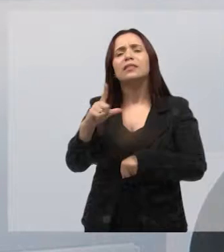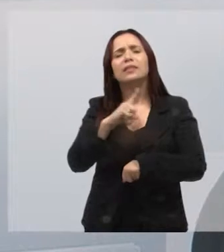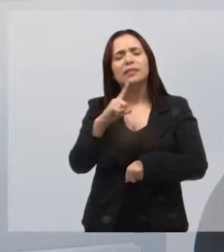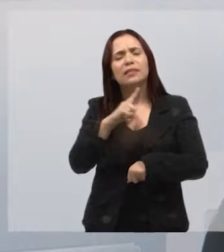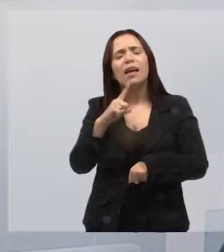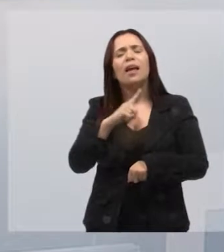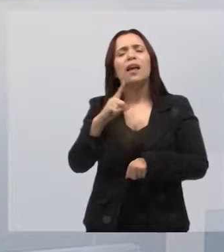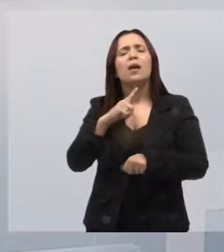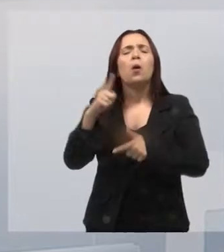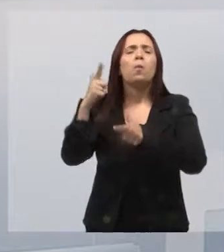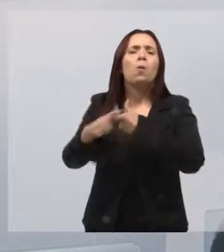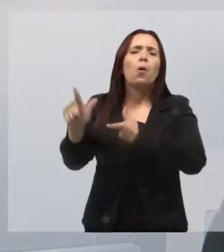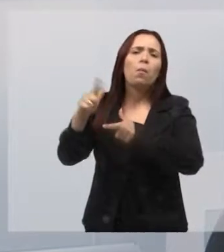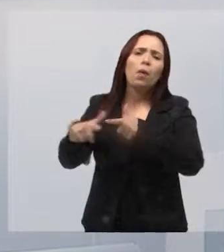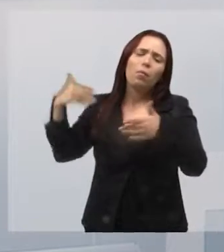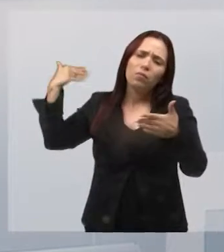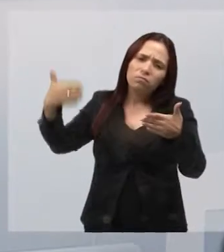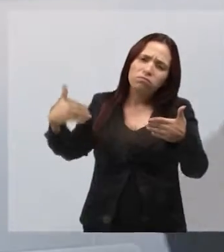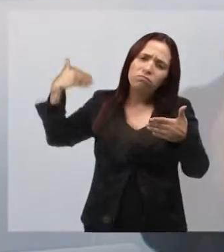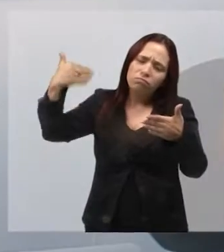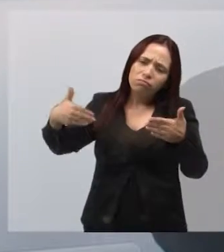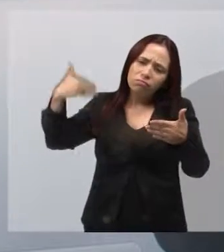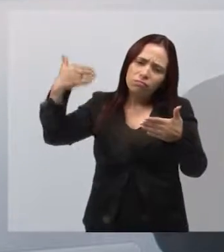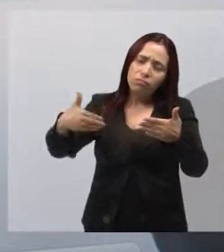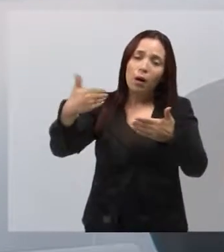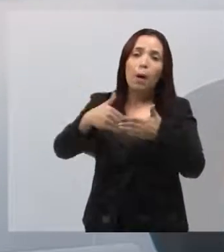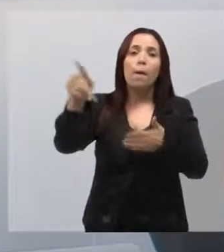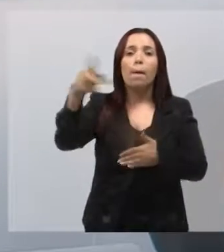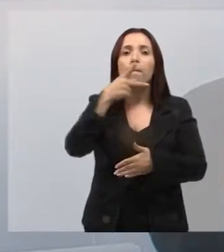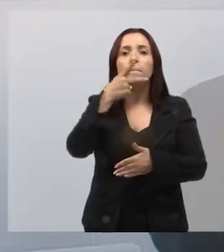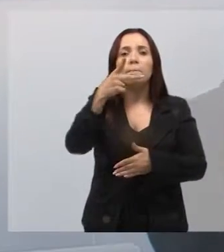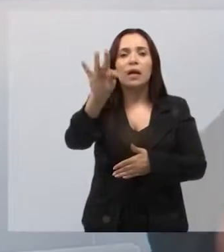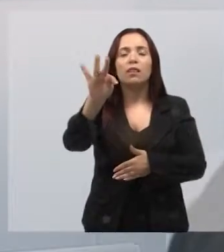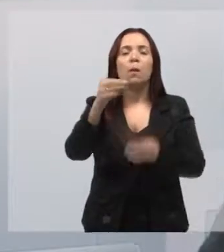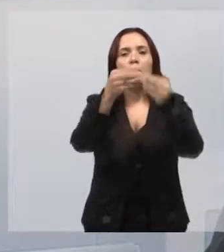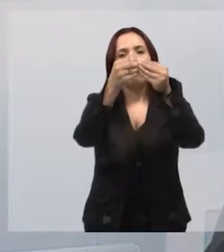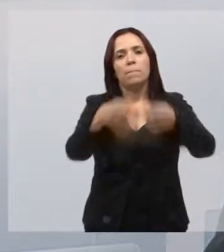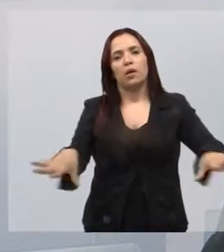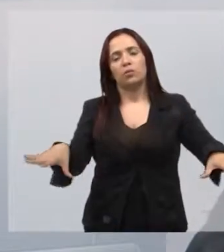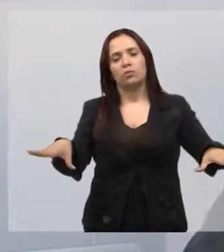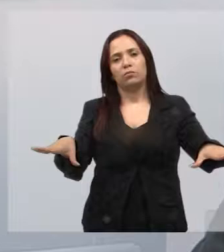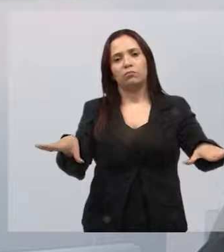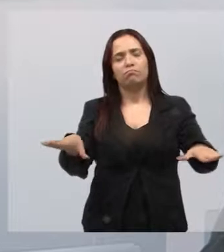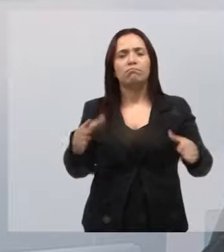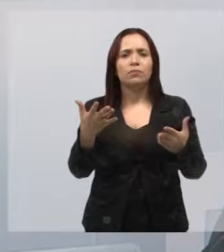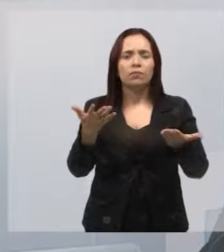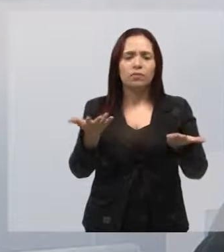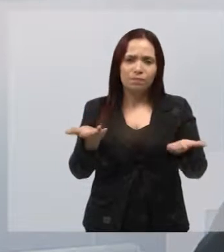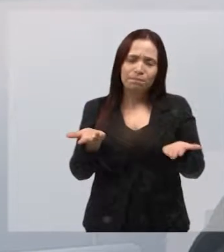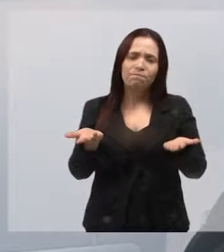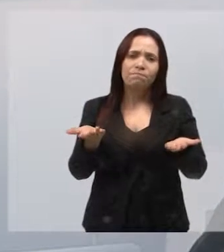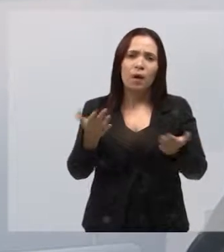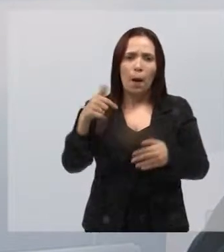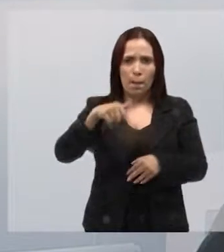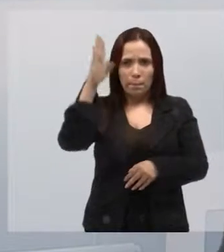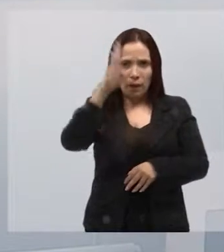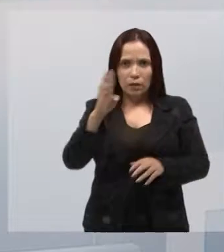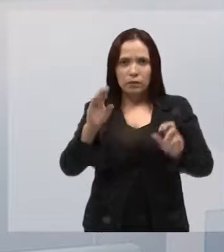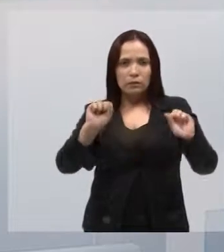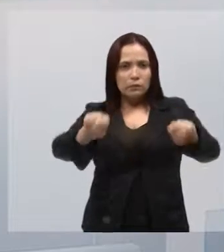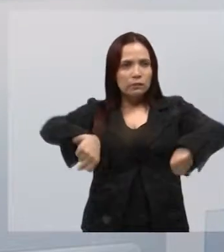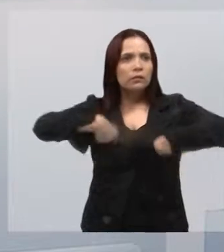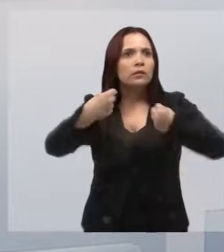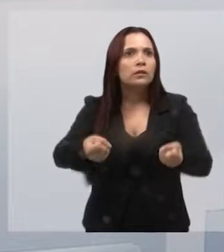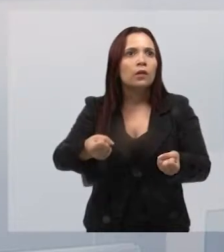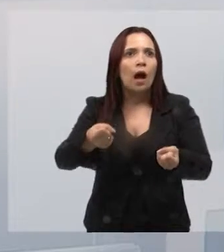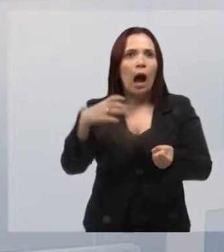amigo, de muitos anos. E o governo do PT veio para acabar o restante. Então, não se constrói um país da noite para o dia. Mas uma coisa eu lhe